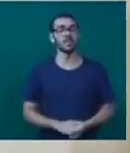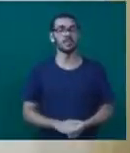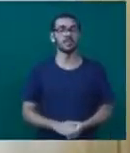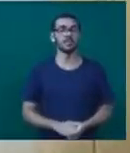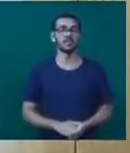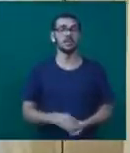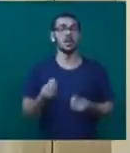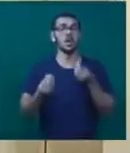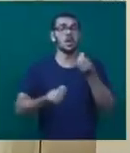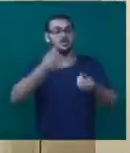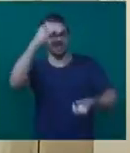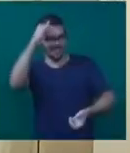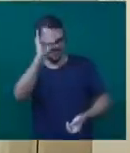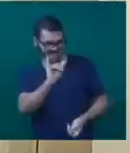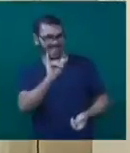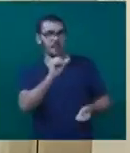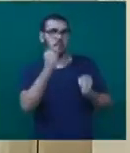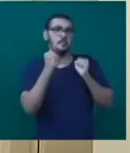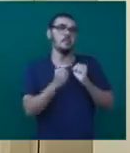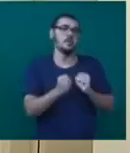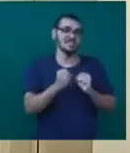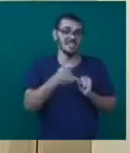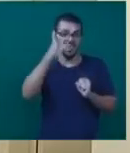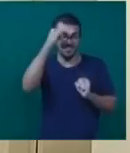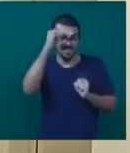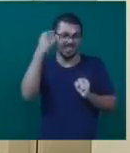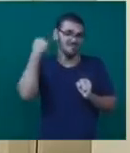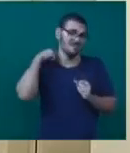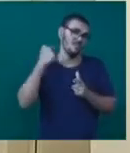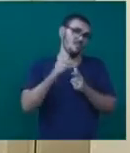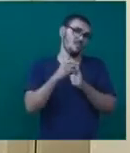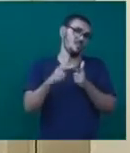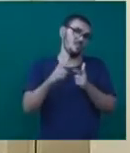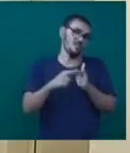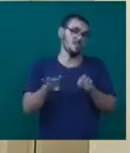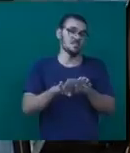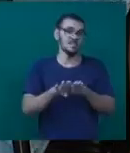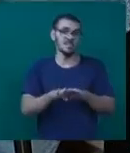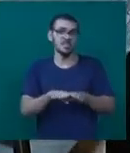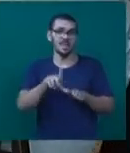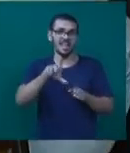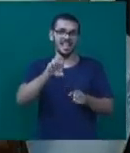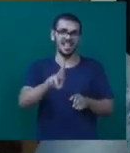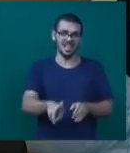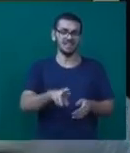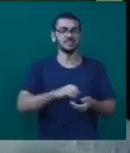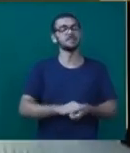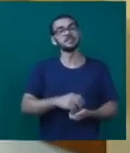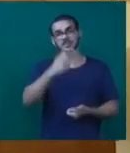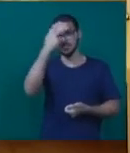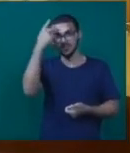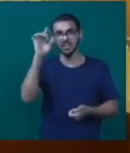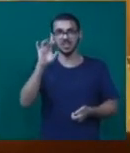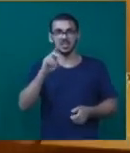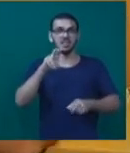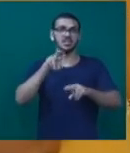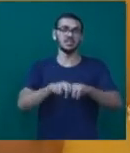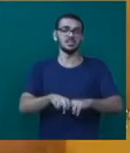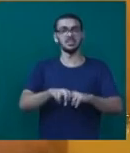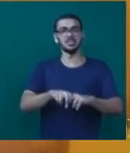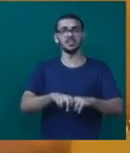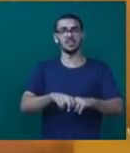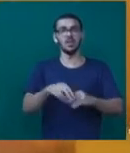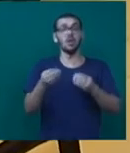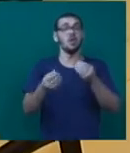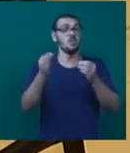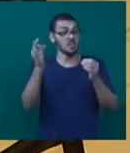prevenção ajuda a evitar tanto problemas na coluna quanto lesões por esforço repetitivo. Para quem trabalha sentado, a posição certa é aquela em que a